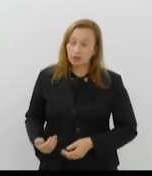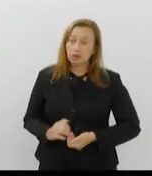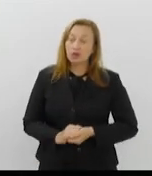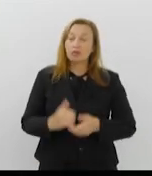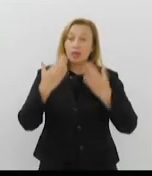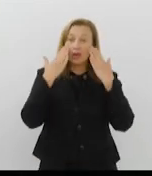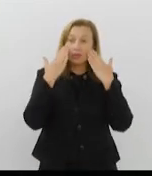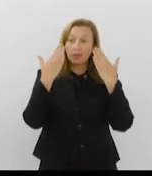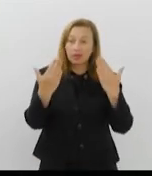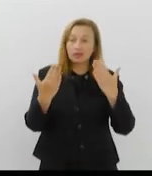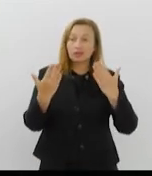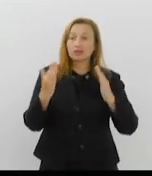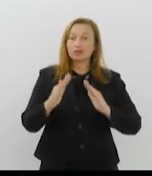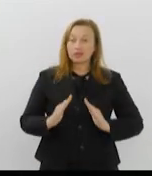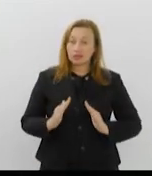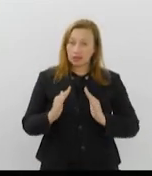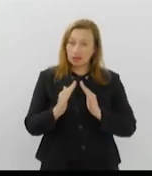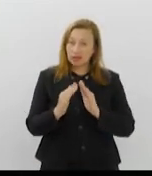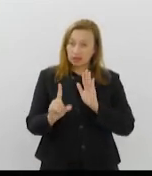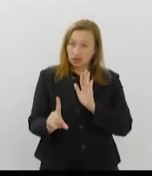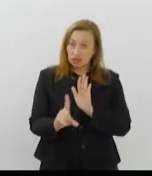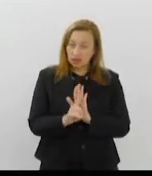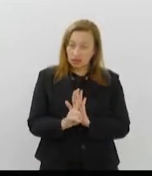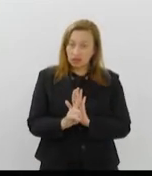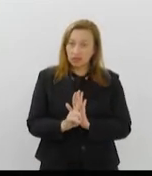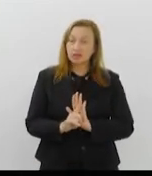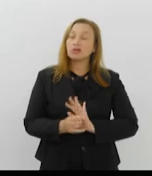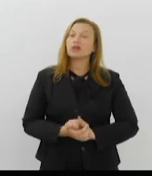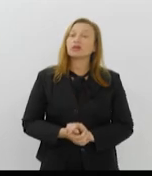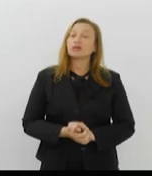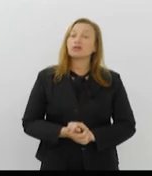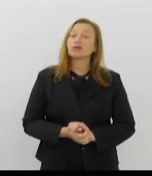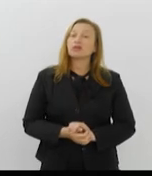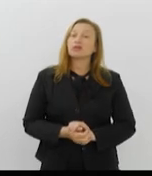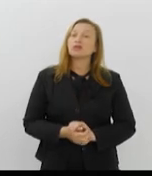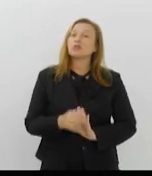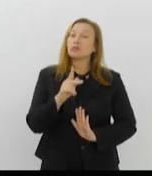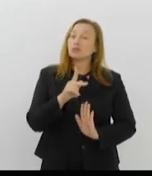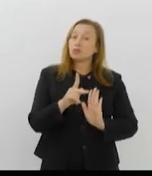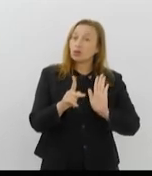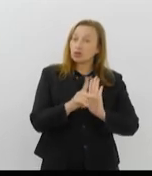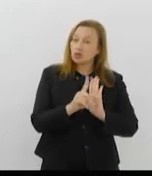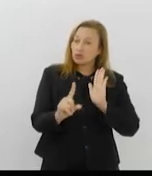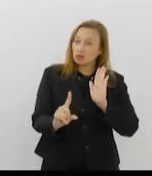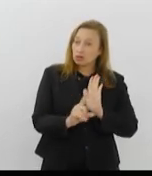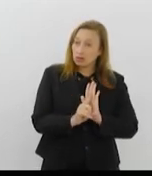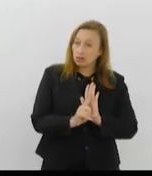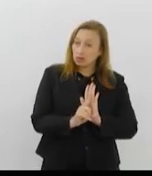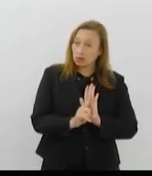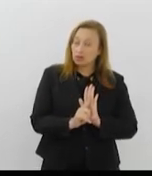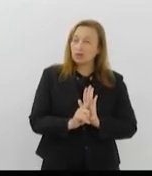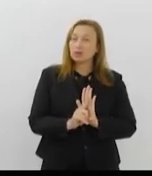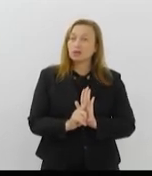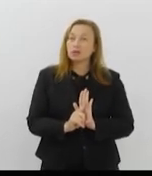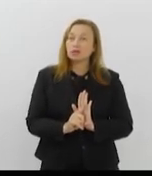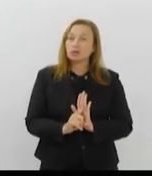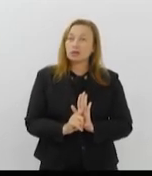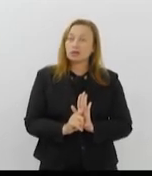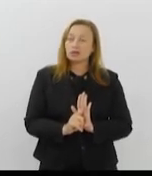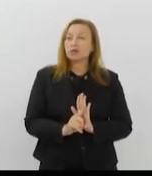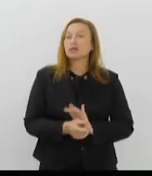apresentamos essa casa um projeto de lei para que